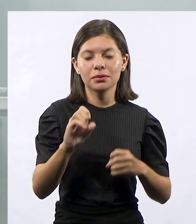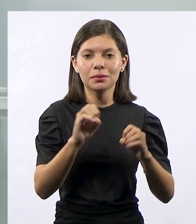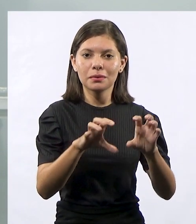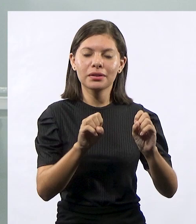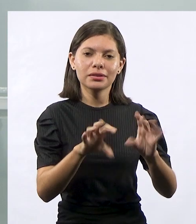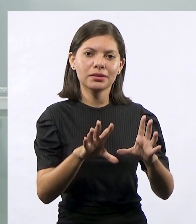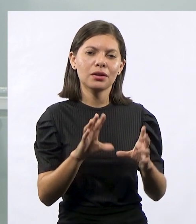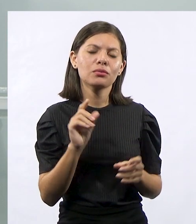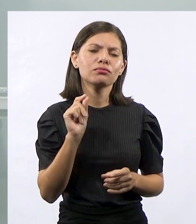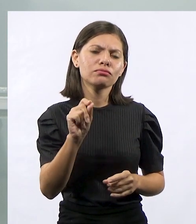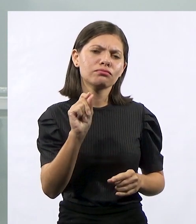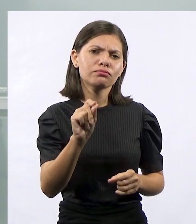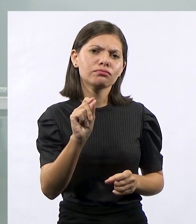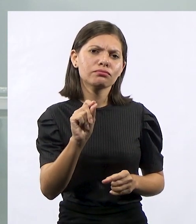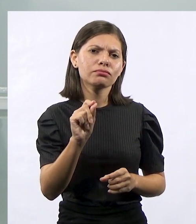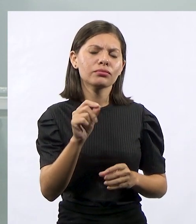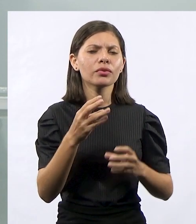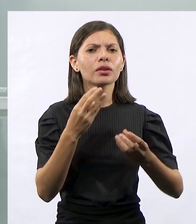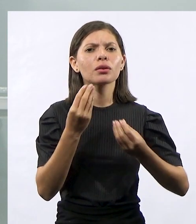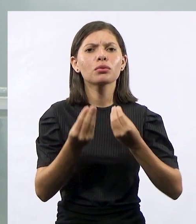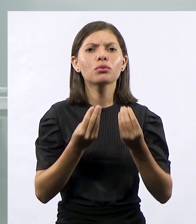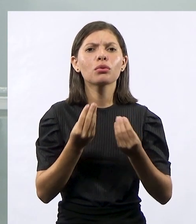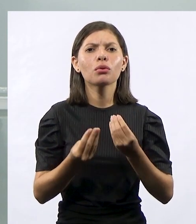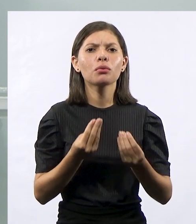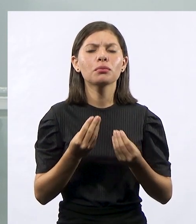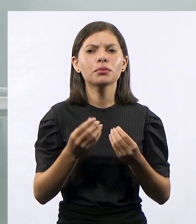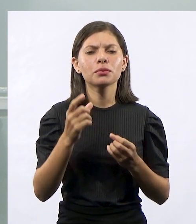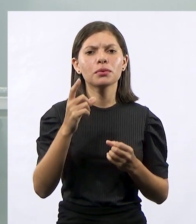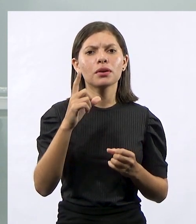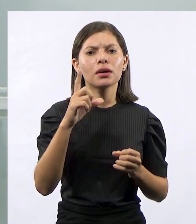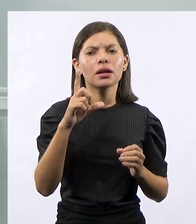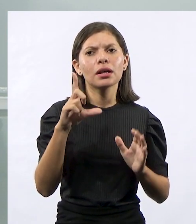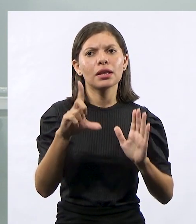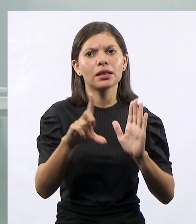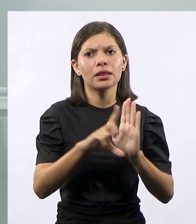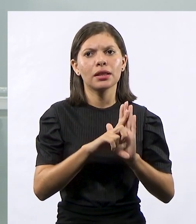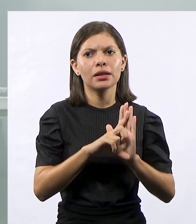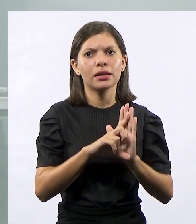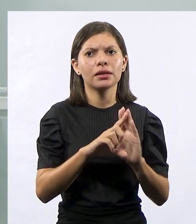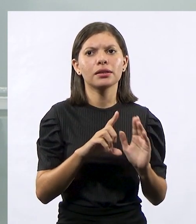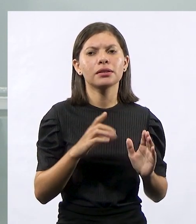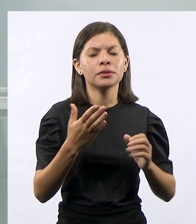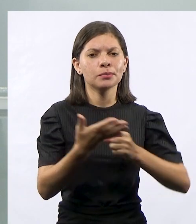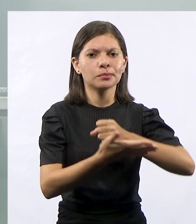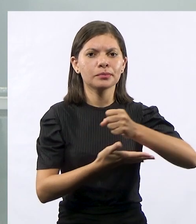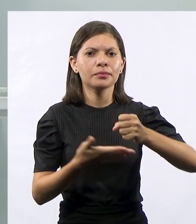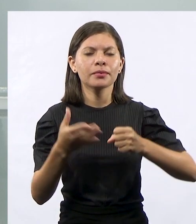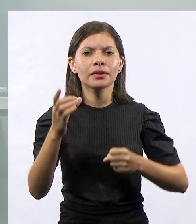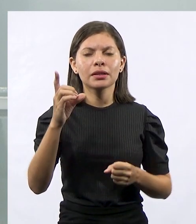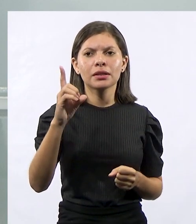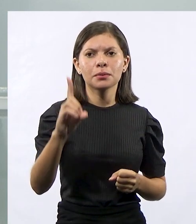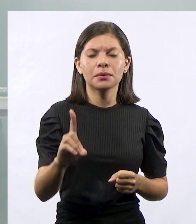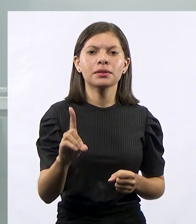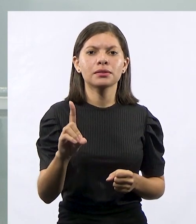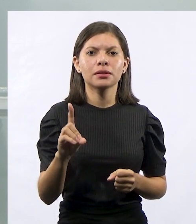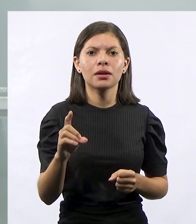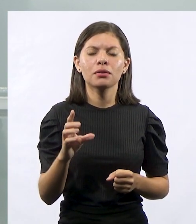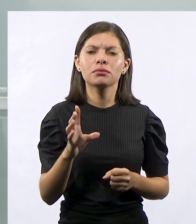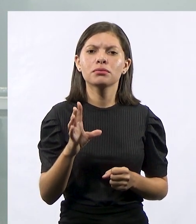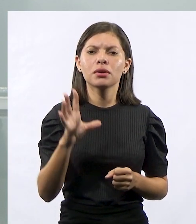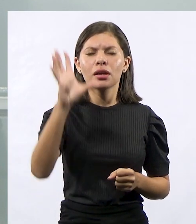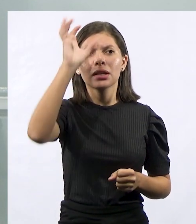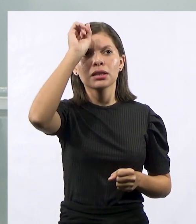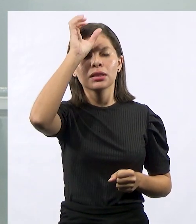à educação. Como que a Lei de Diretrizes e Bases da Educação compreende a educação